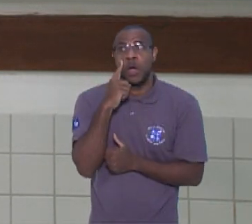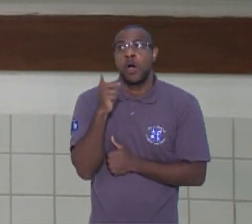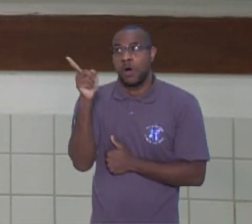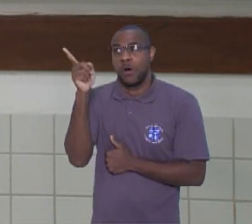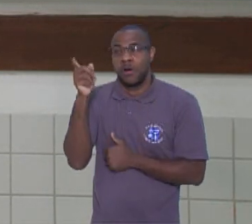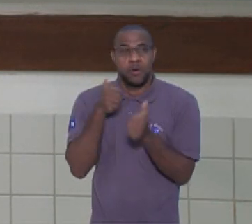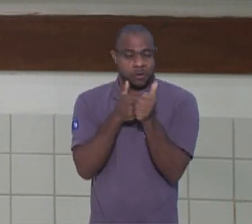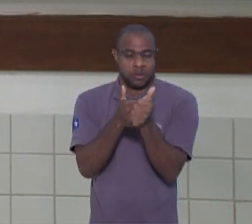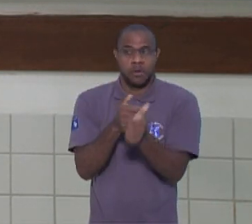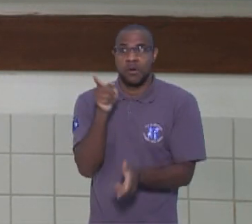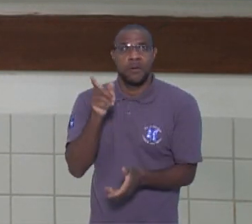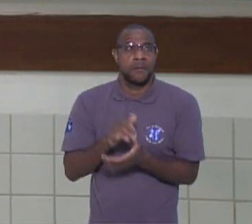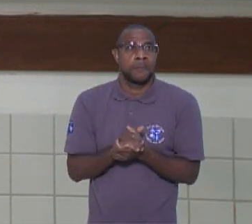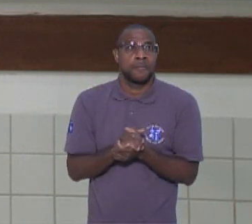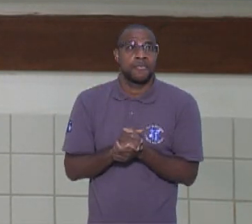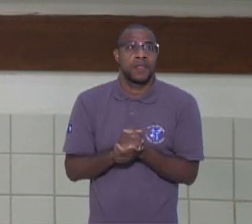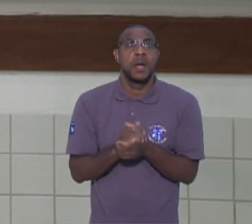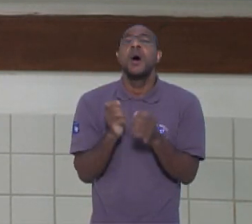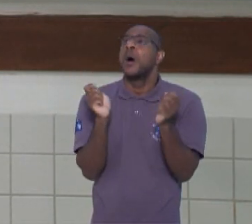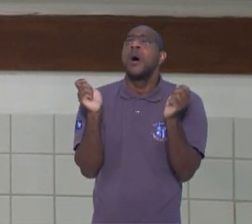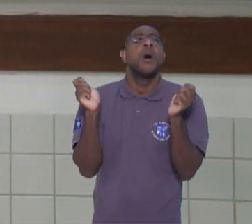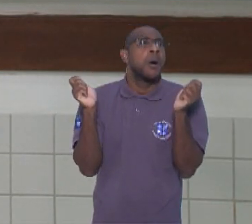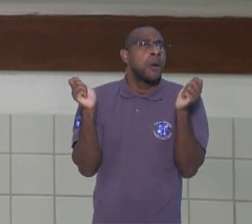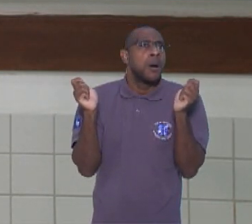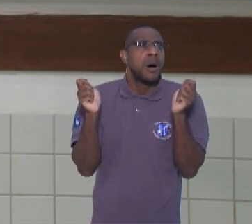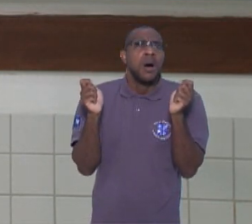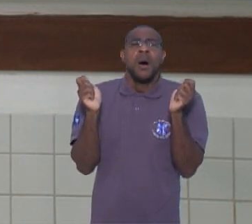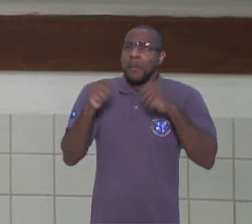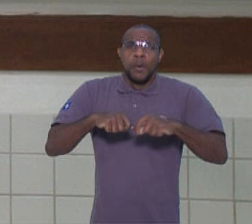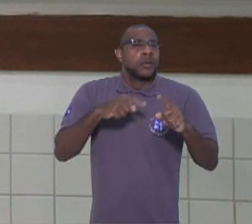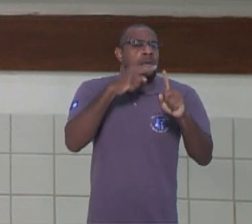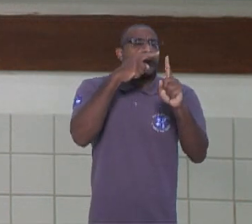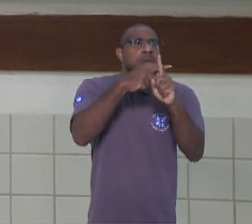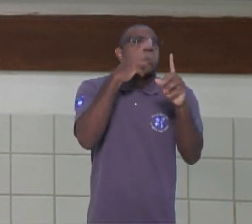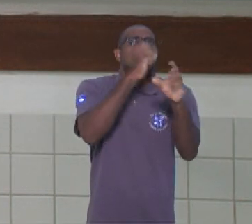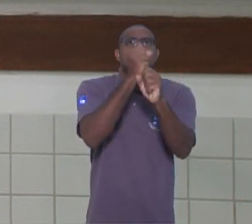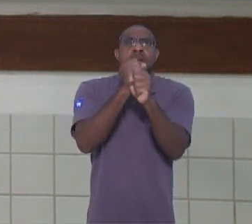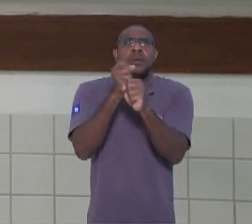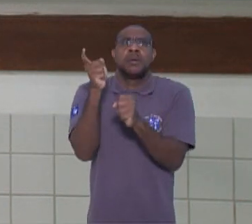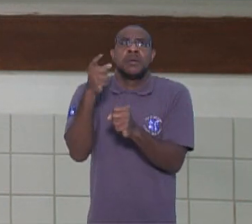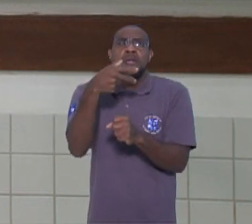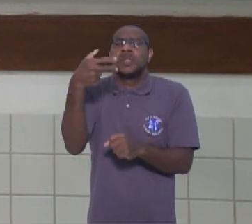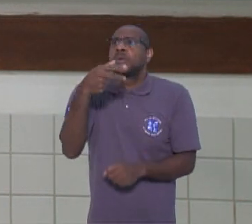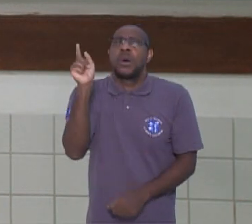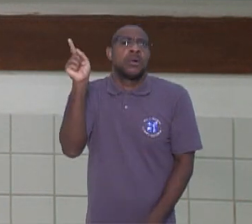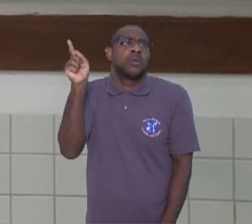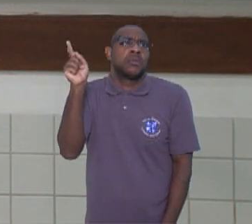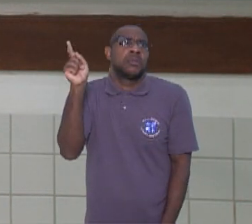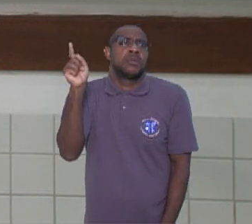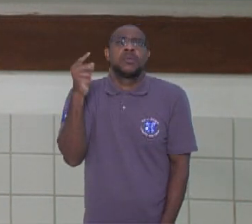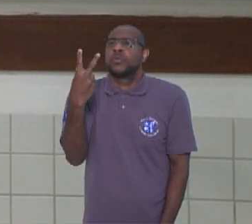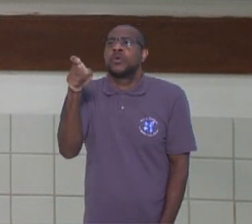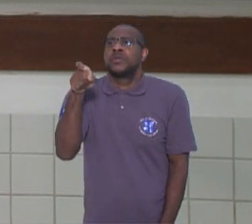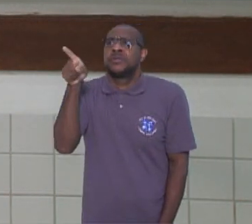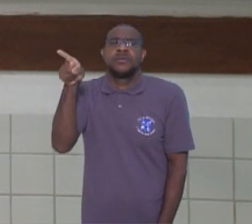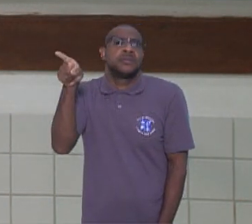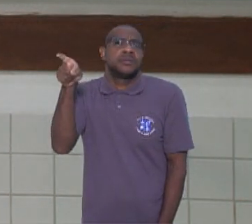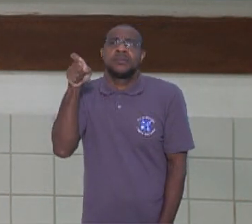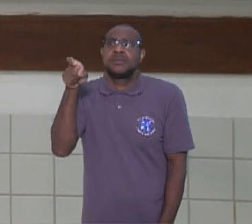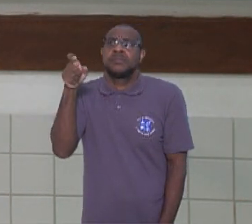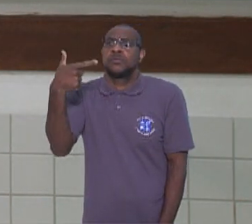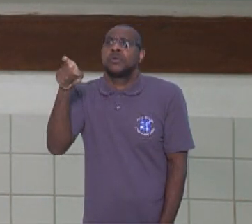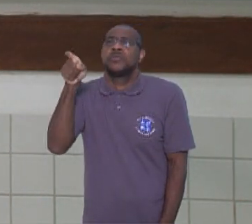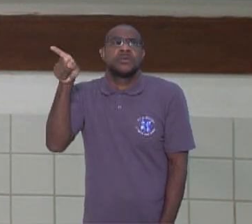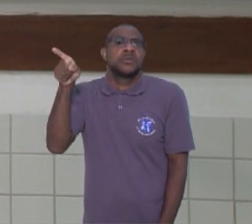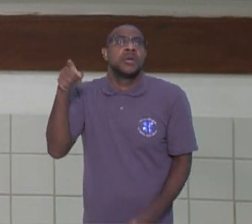Veja, eu posso somar x mais x, que é igual a 2x,